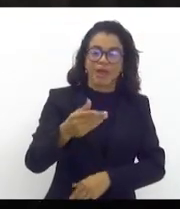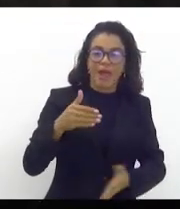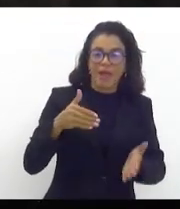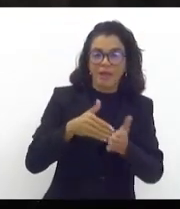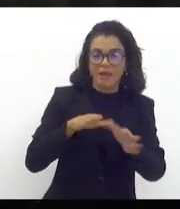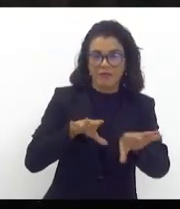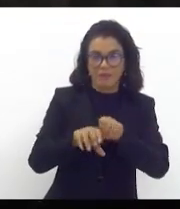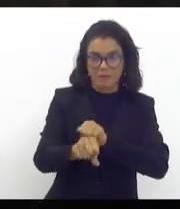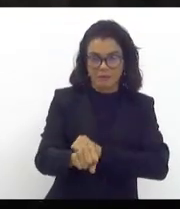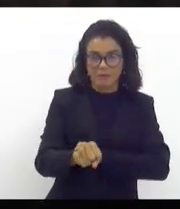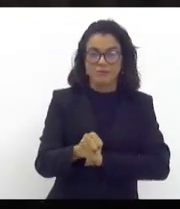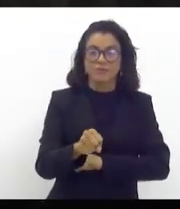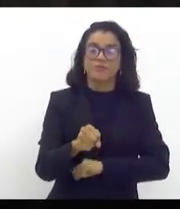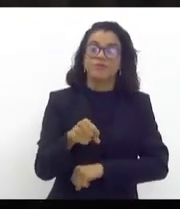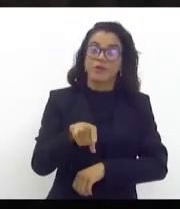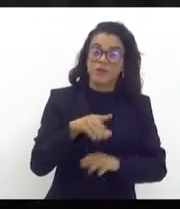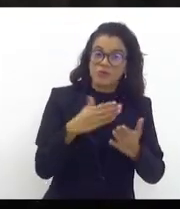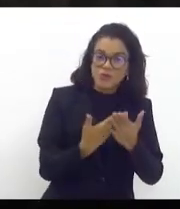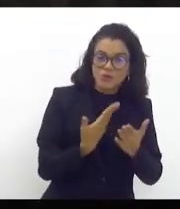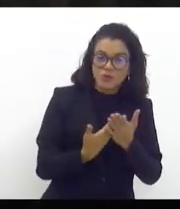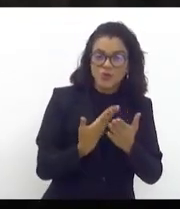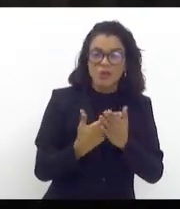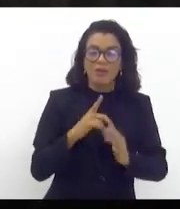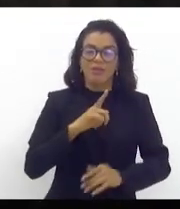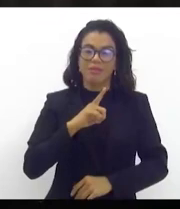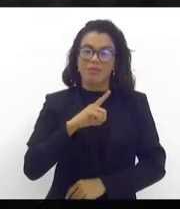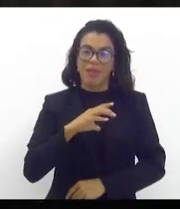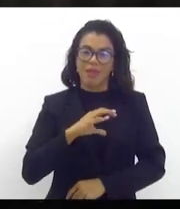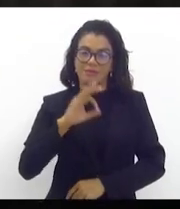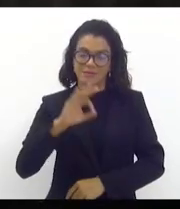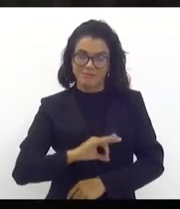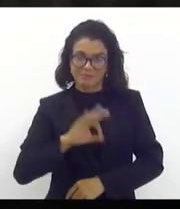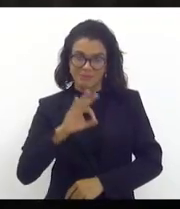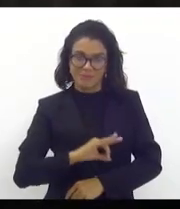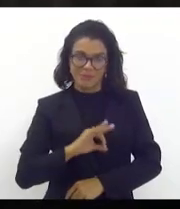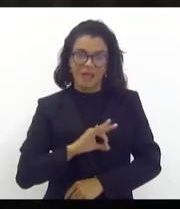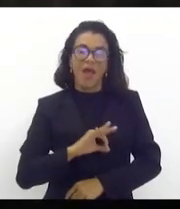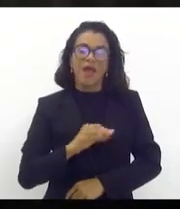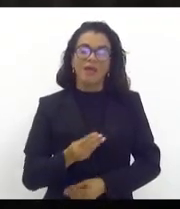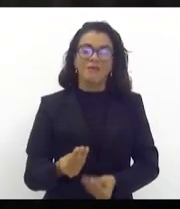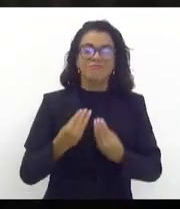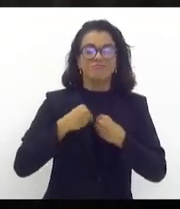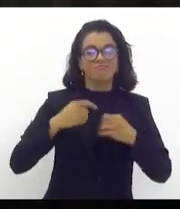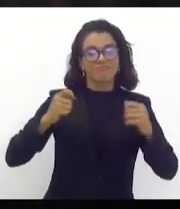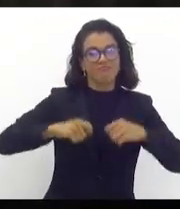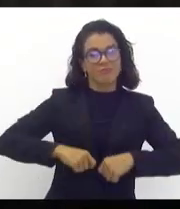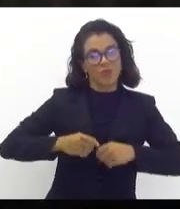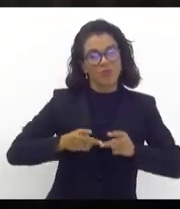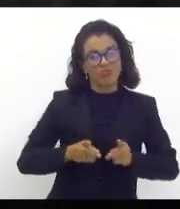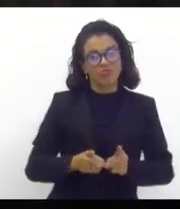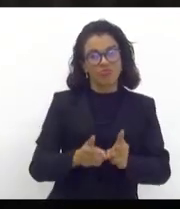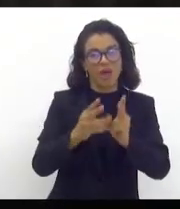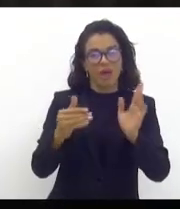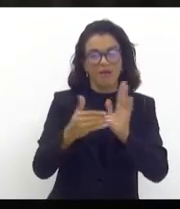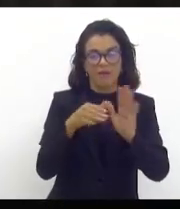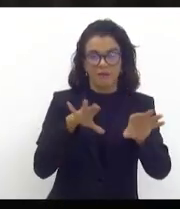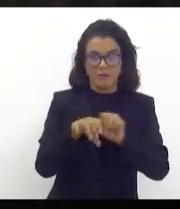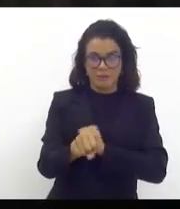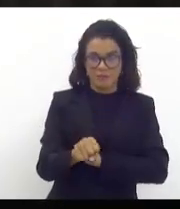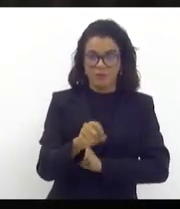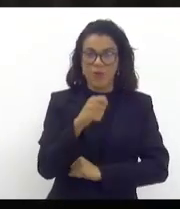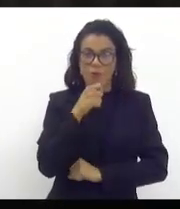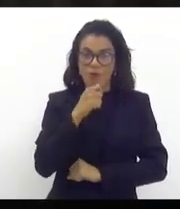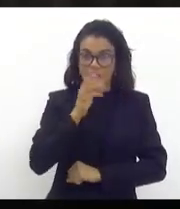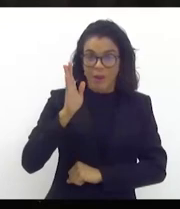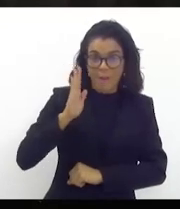que os estudantes cotistas consigam entrar na UERJ, permanecer nela e se formar. Sem a bolsa permanência,